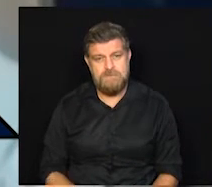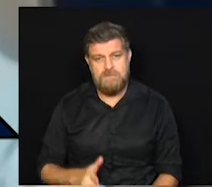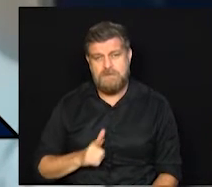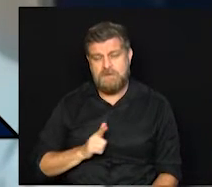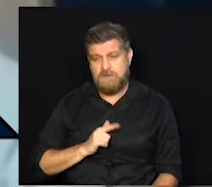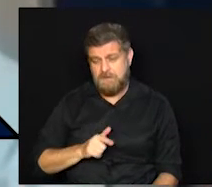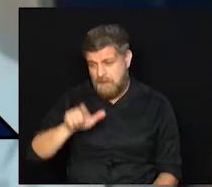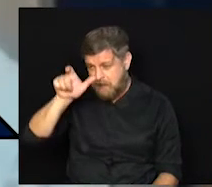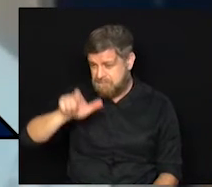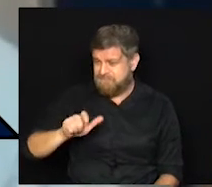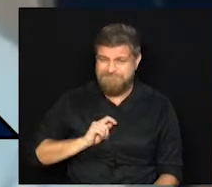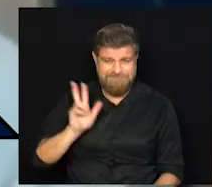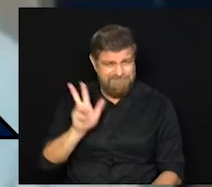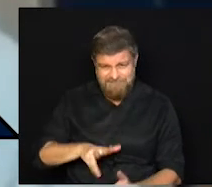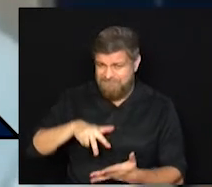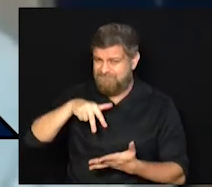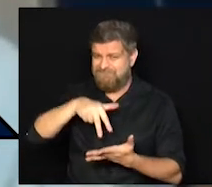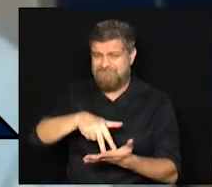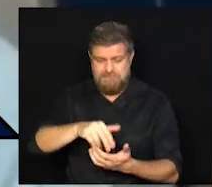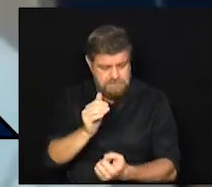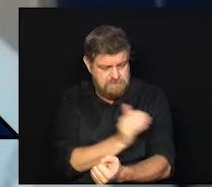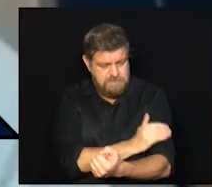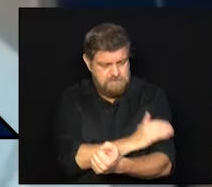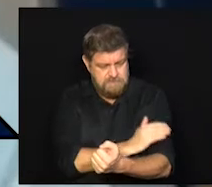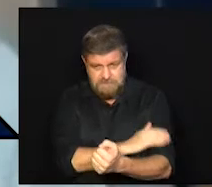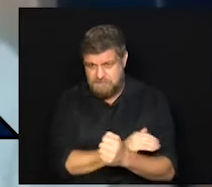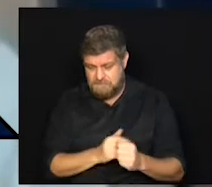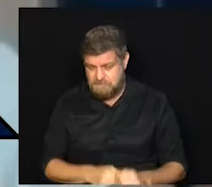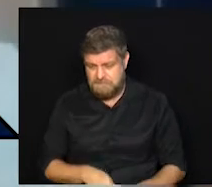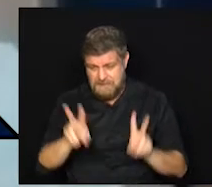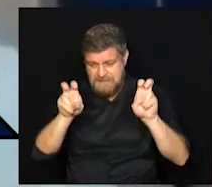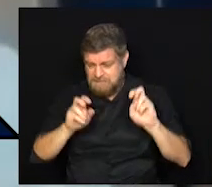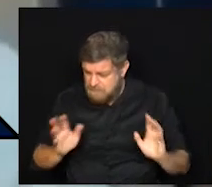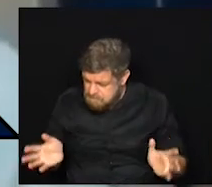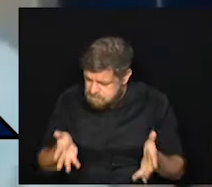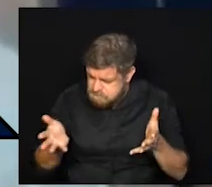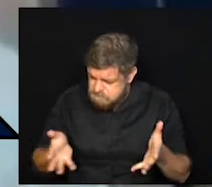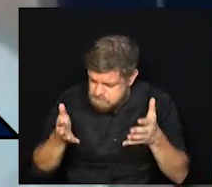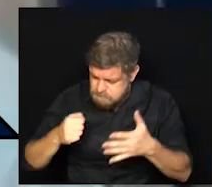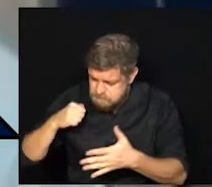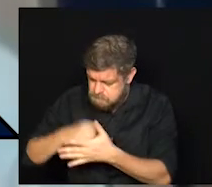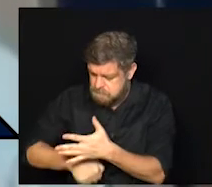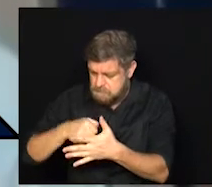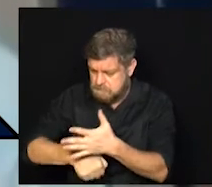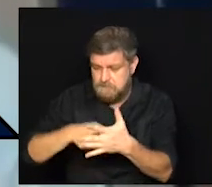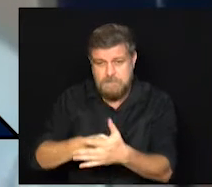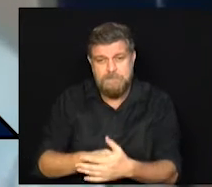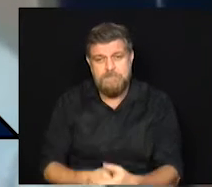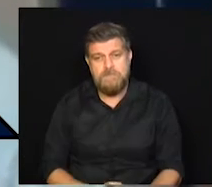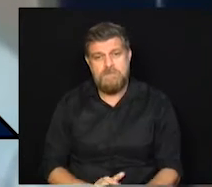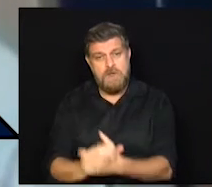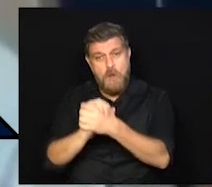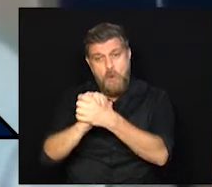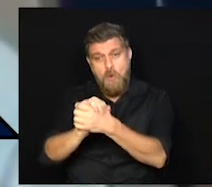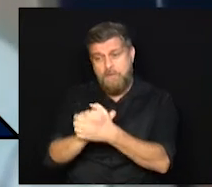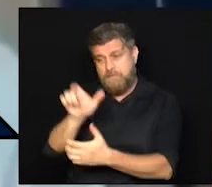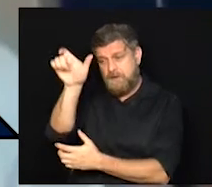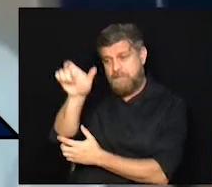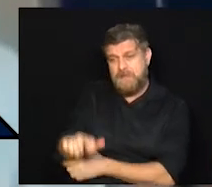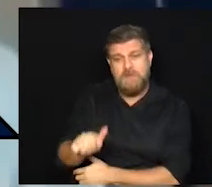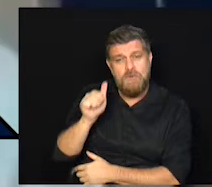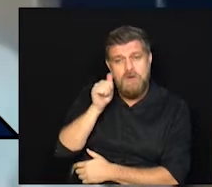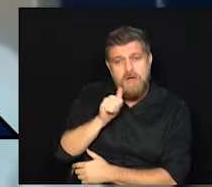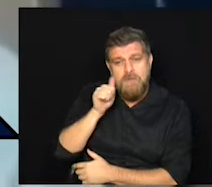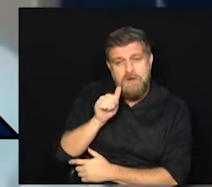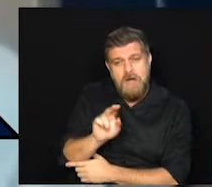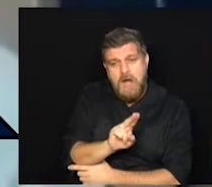verdadeiros baluartes de fomento dessa temática e de conquistas e de lutas. Então, eu parabenizo a Malu